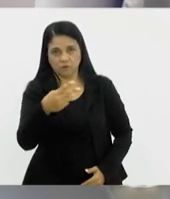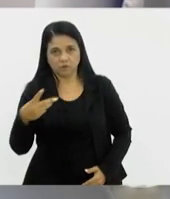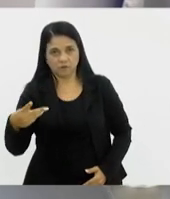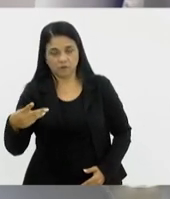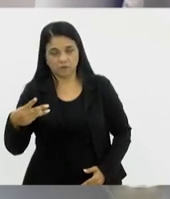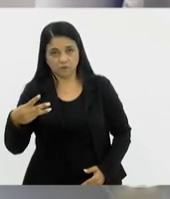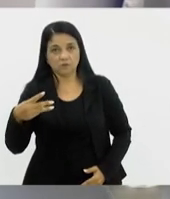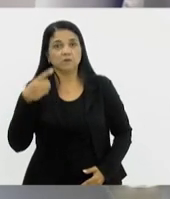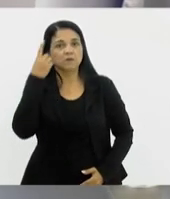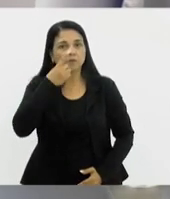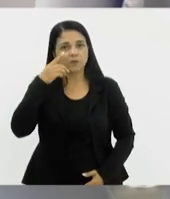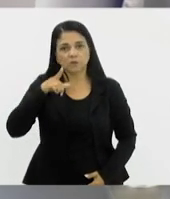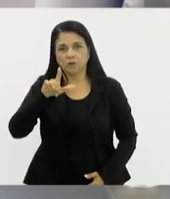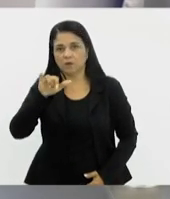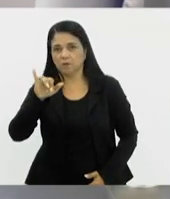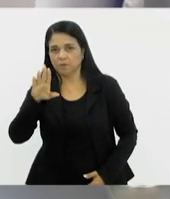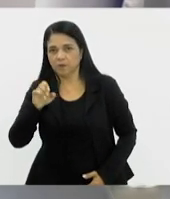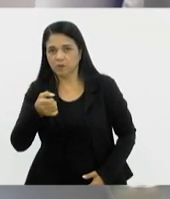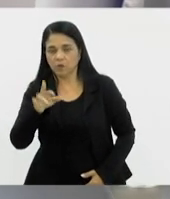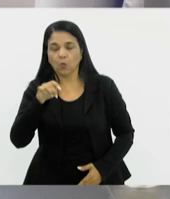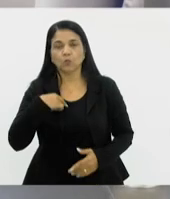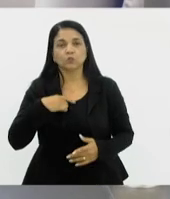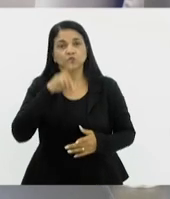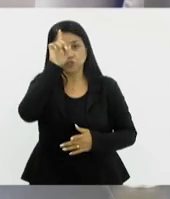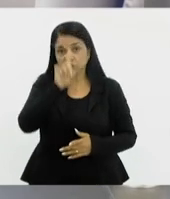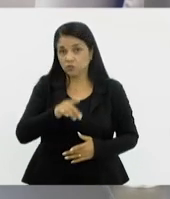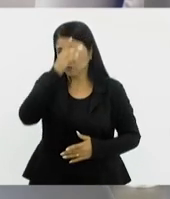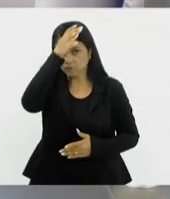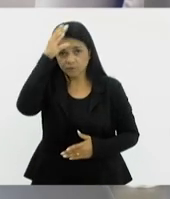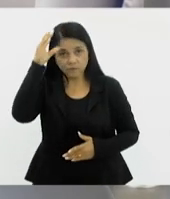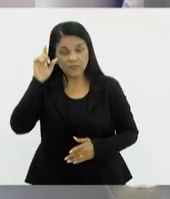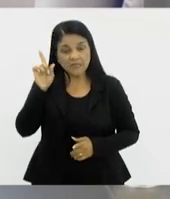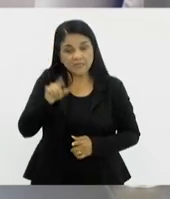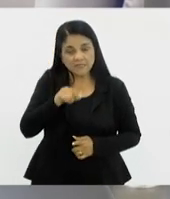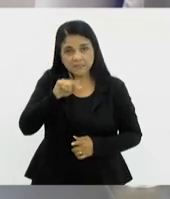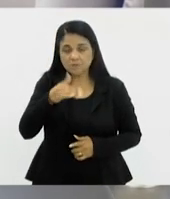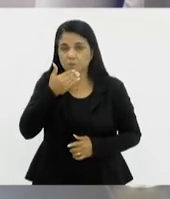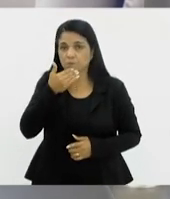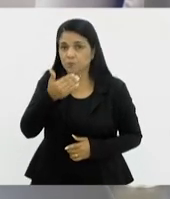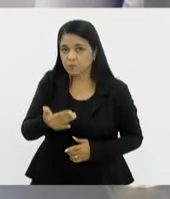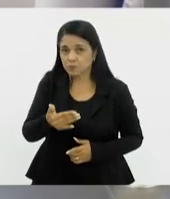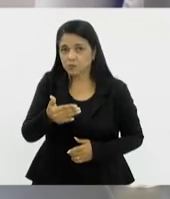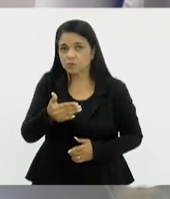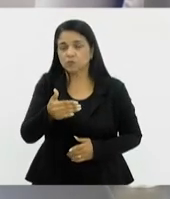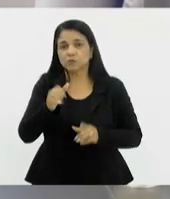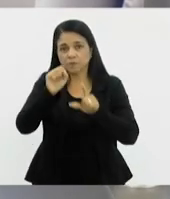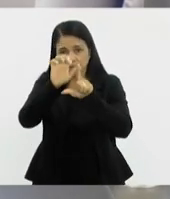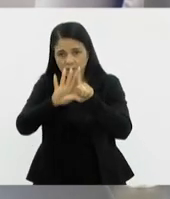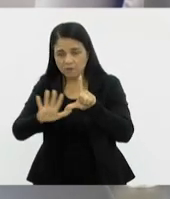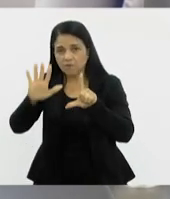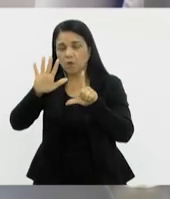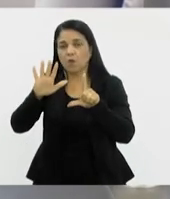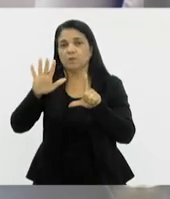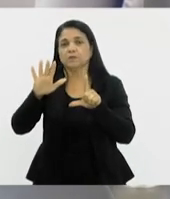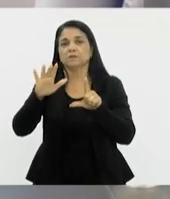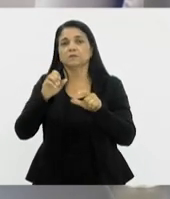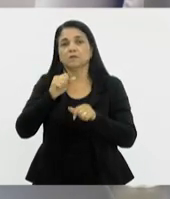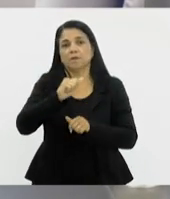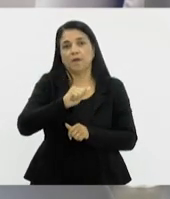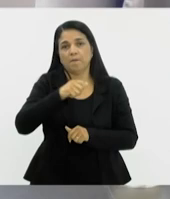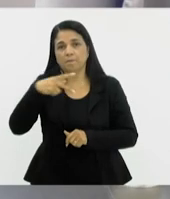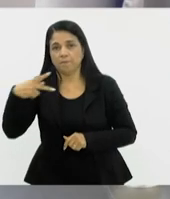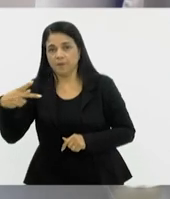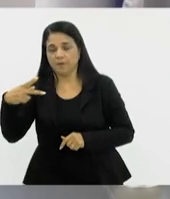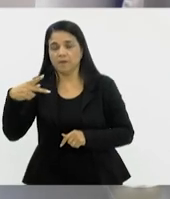sobre os direitos do consumidor a respeito dos cancelamentos de pedidos nas plataformas digitais e aplicativos de delivery